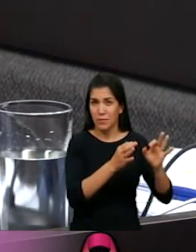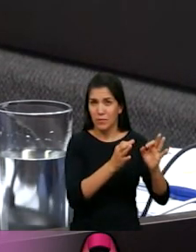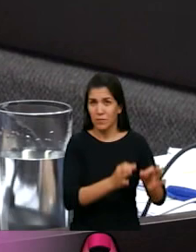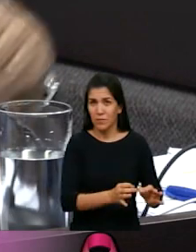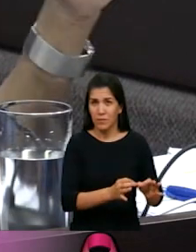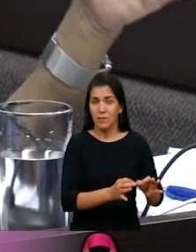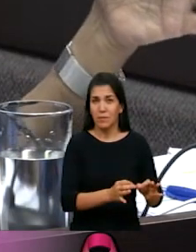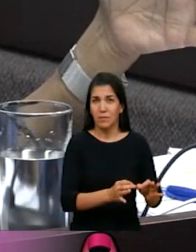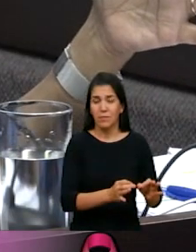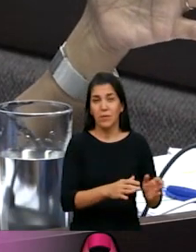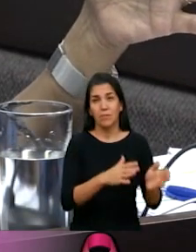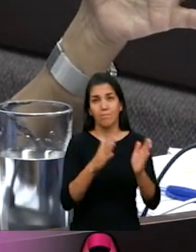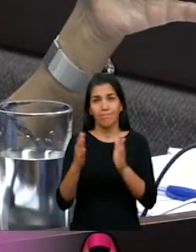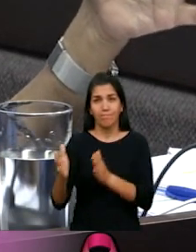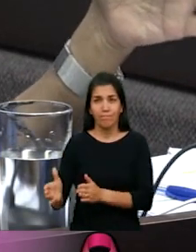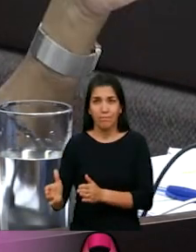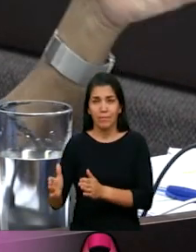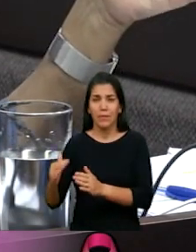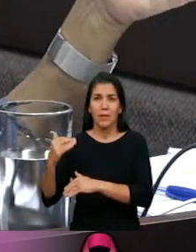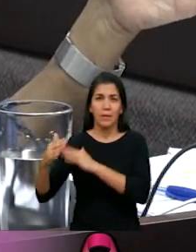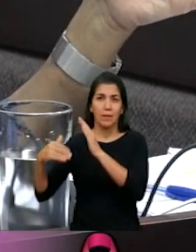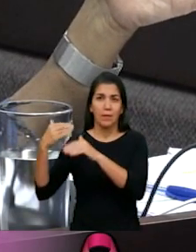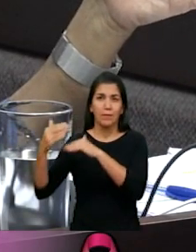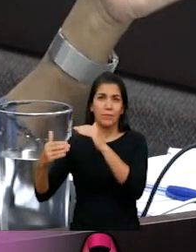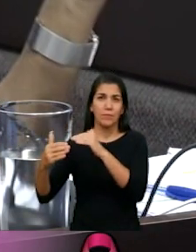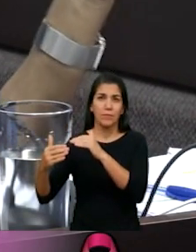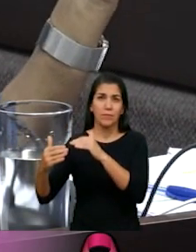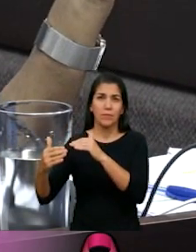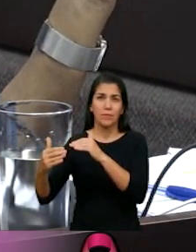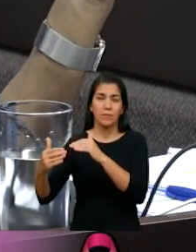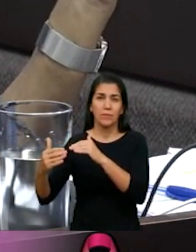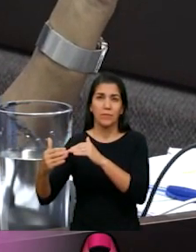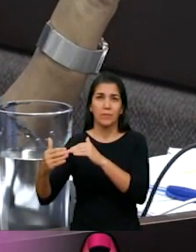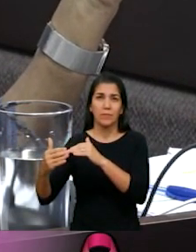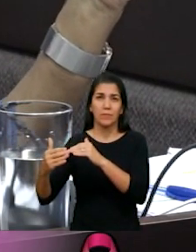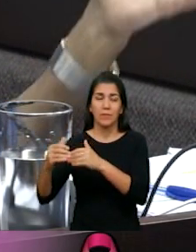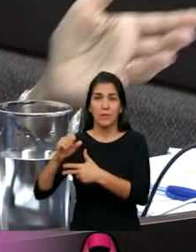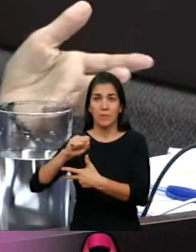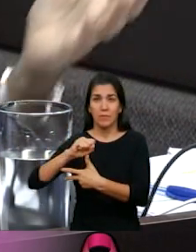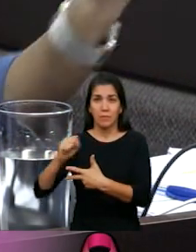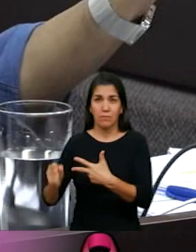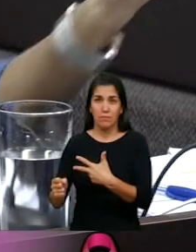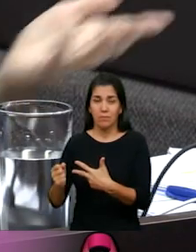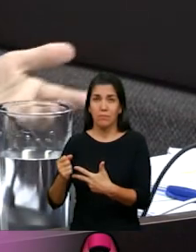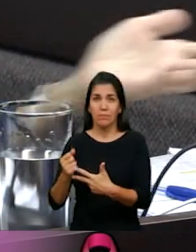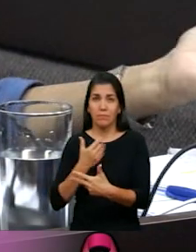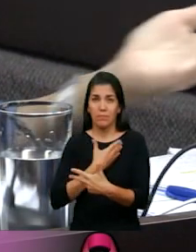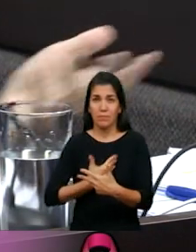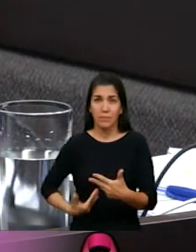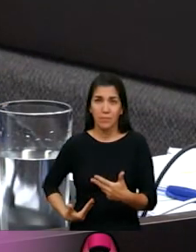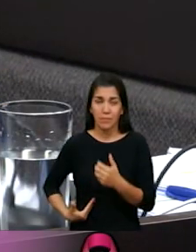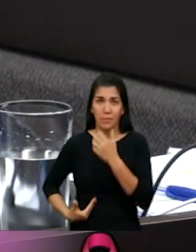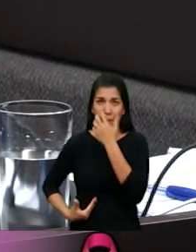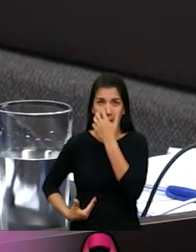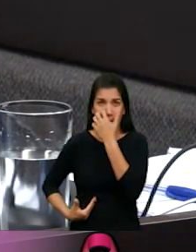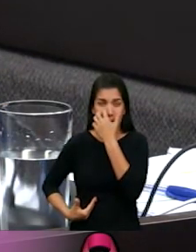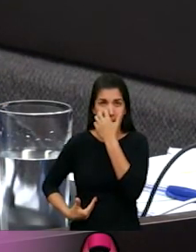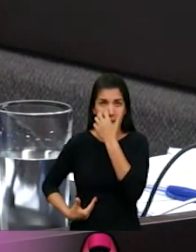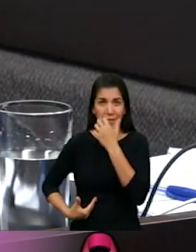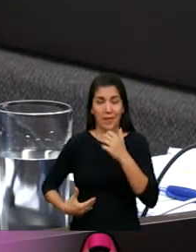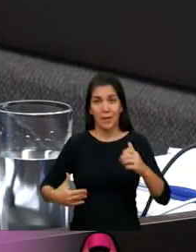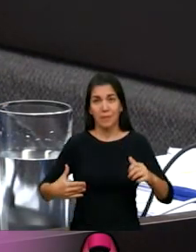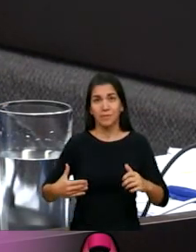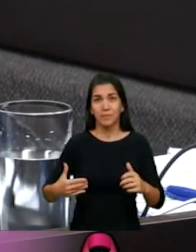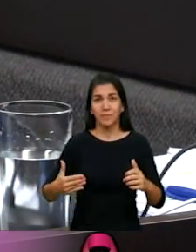executar determinada obra, com a evolução do poder público ou com o mesmo trabalho desenvolvido pelo poder